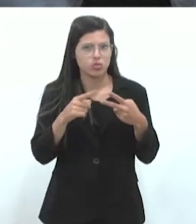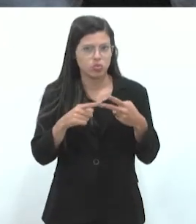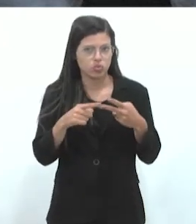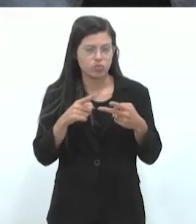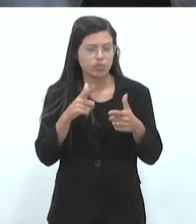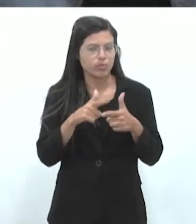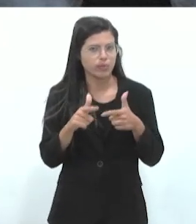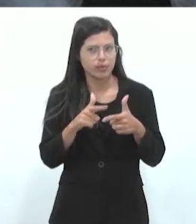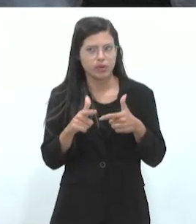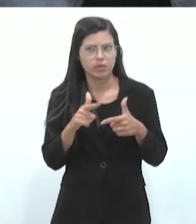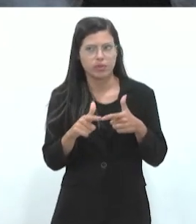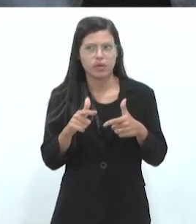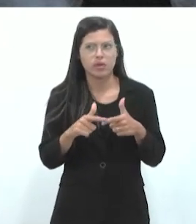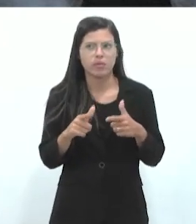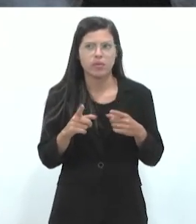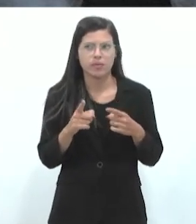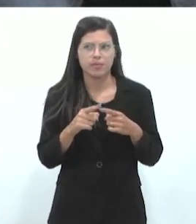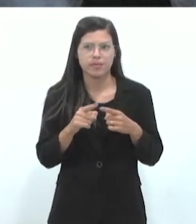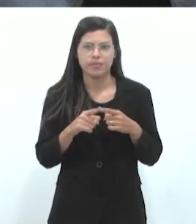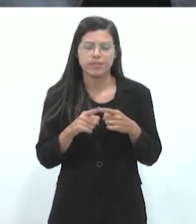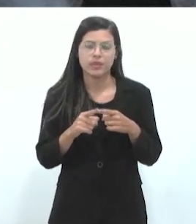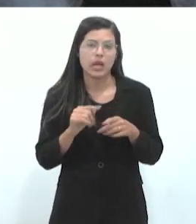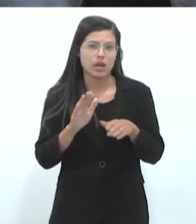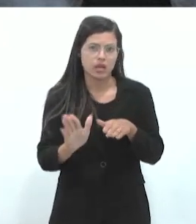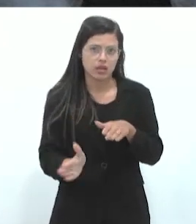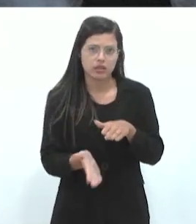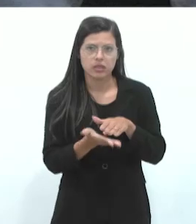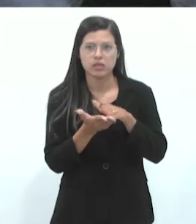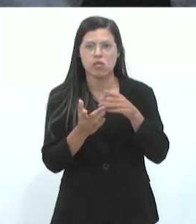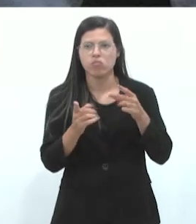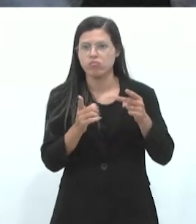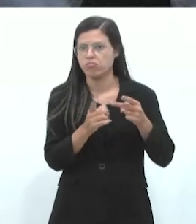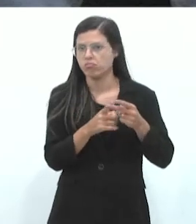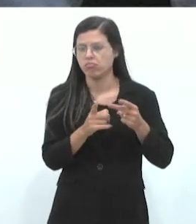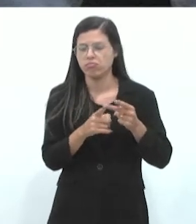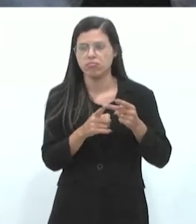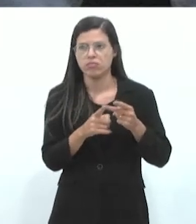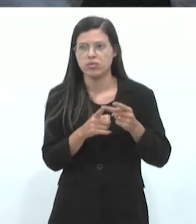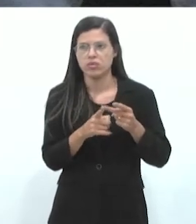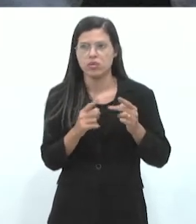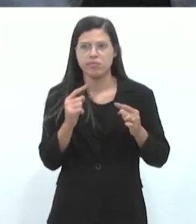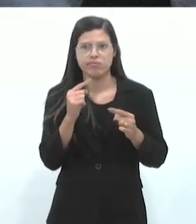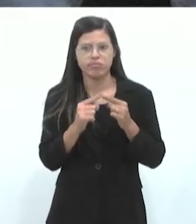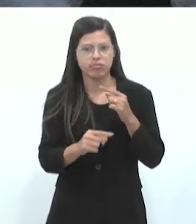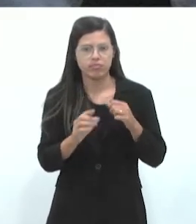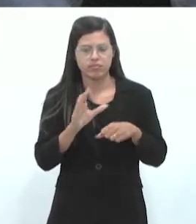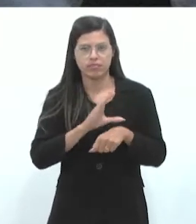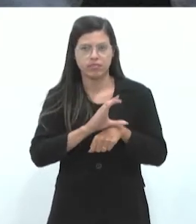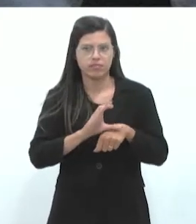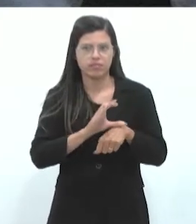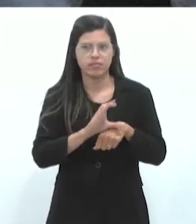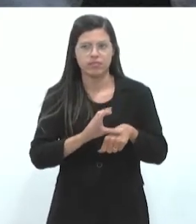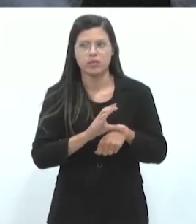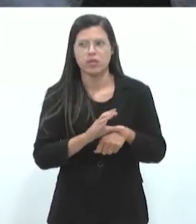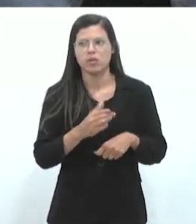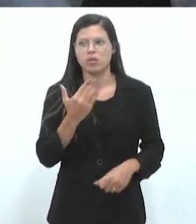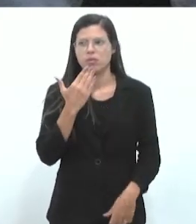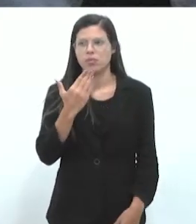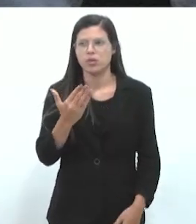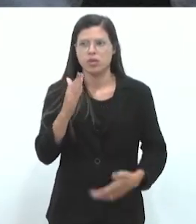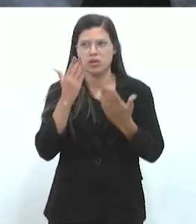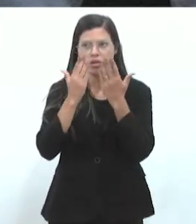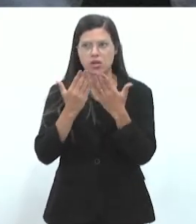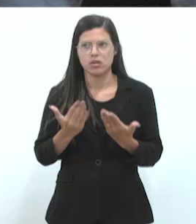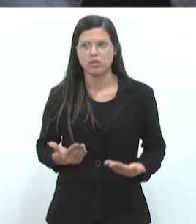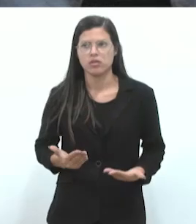Um, vencer a anexação. E dois, vencer a inconstitucionalidade. Então, estou pedindo vista para